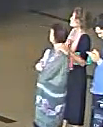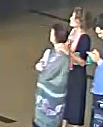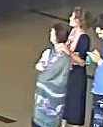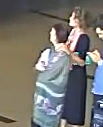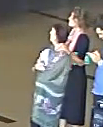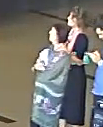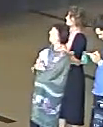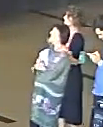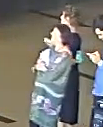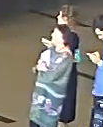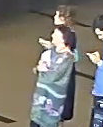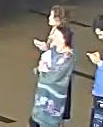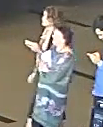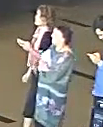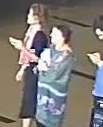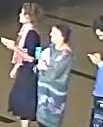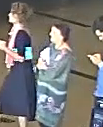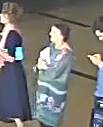a